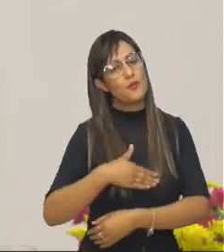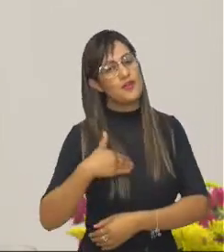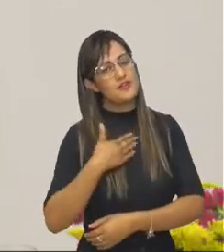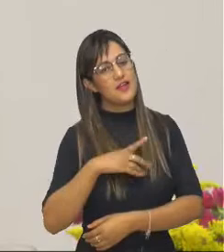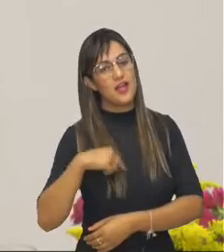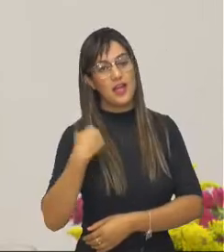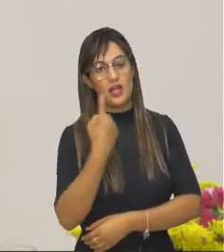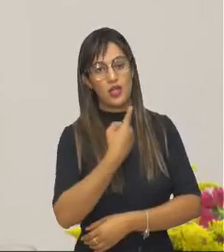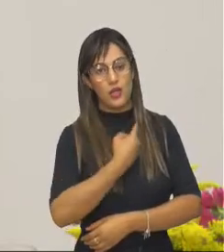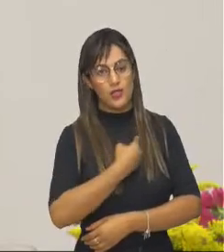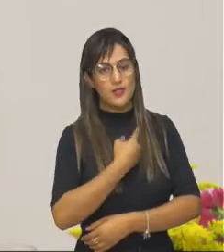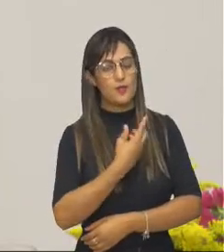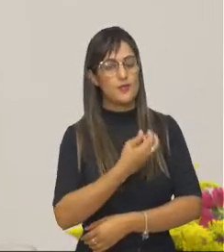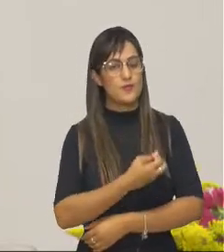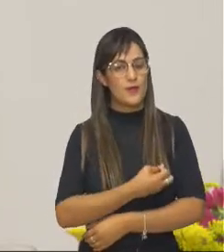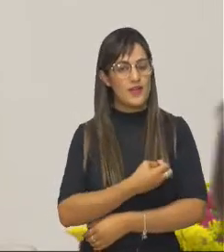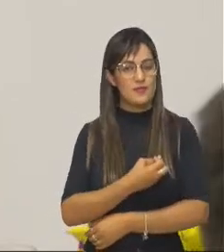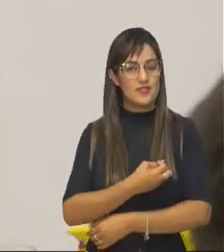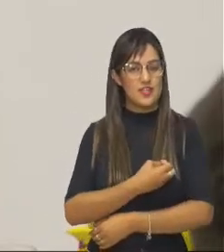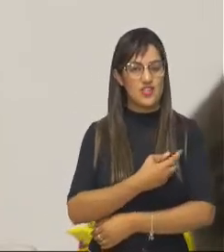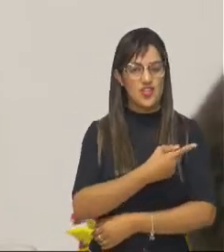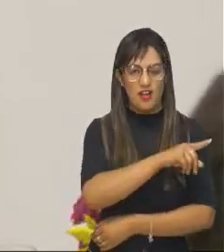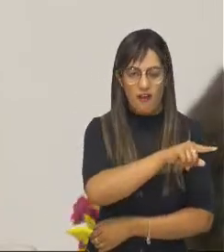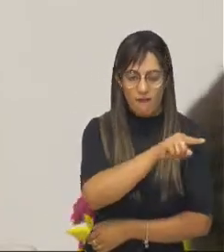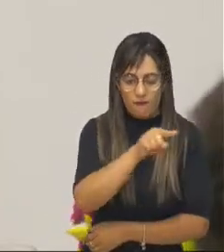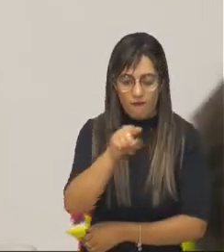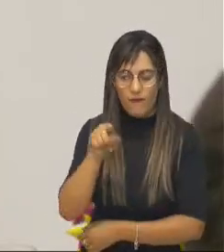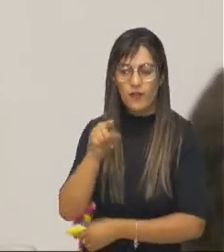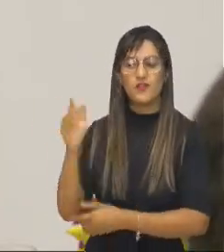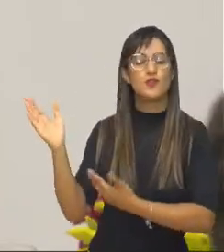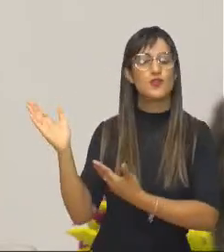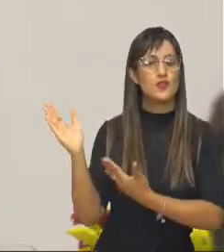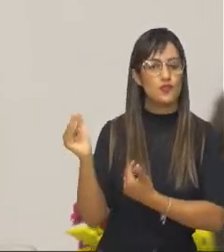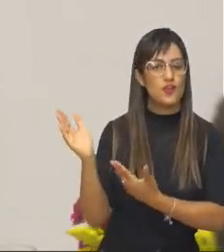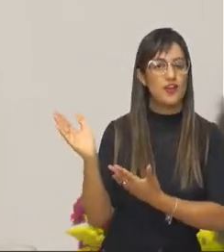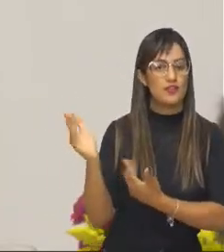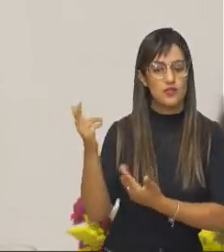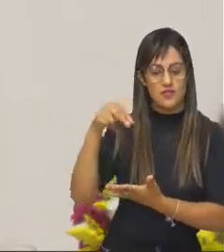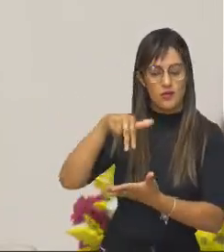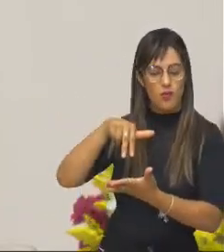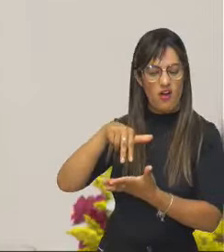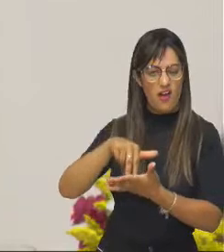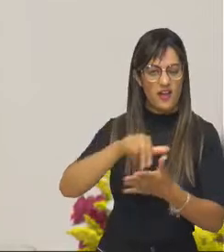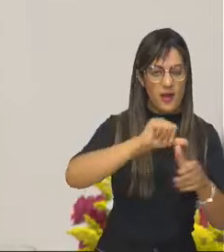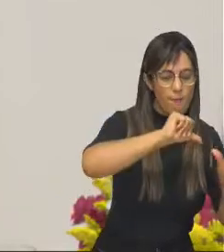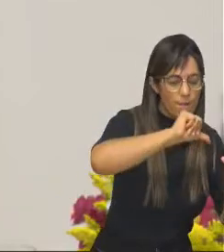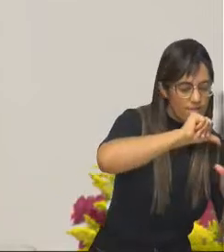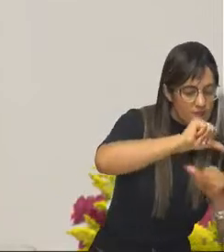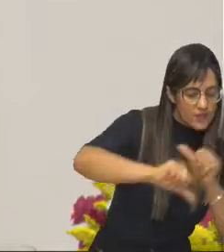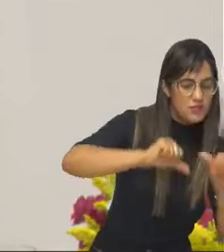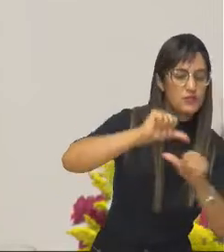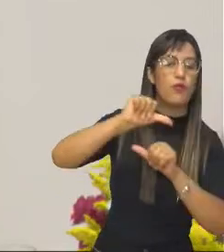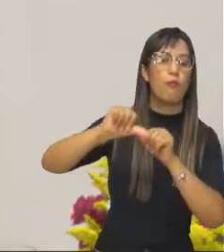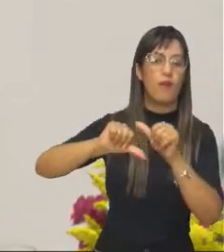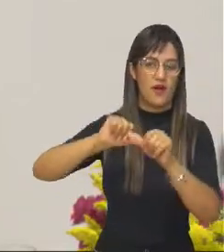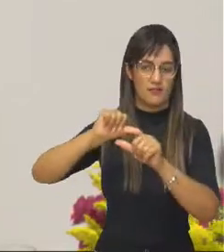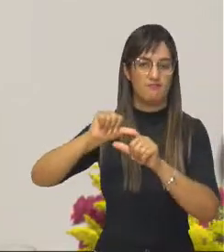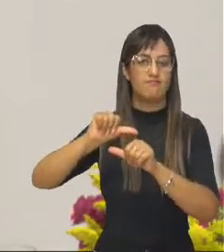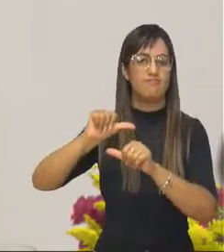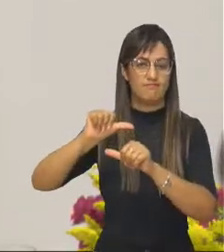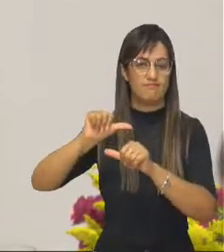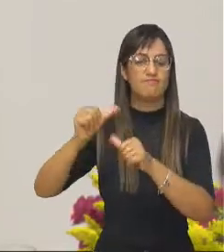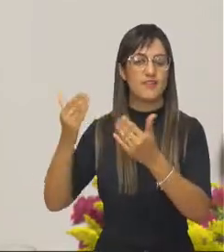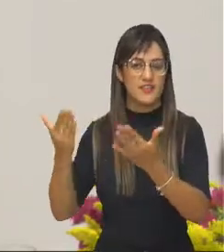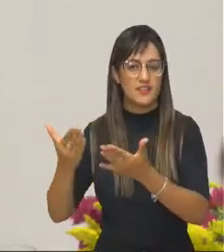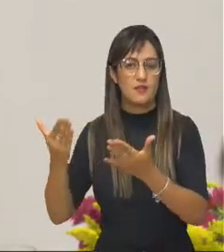mais presente foi assim: vocês são uma juventude. Uma juventude que está aí para modificar a realidade. Vocês estão no espaço que